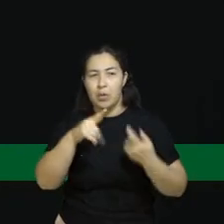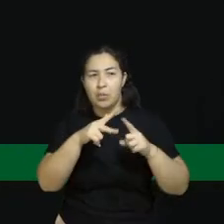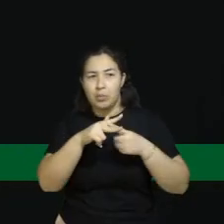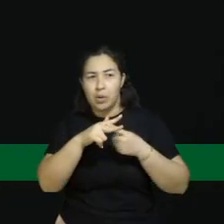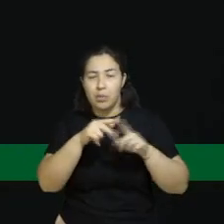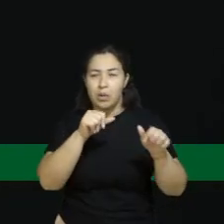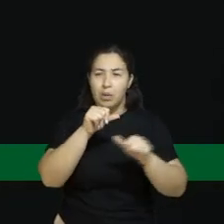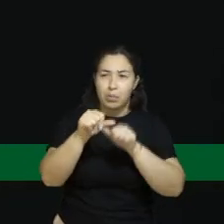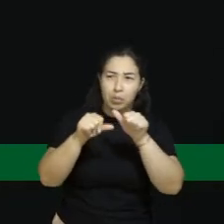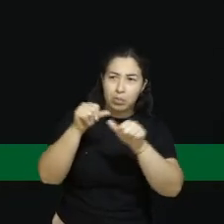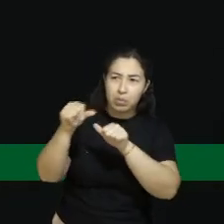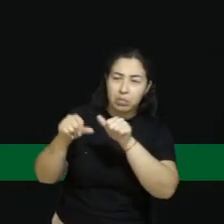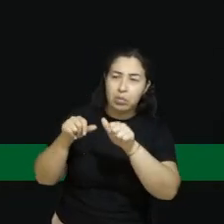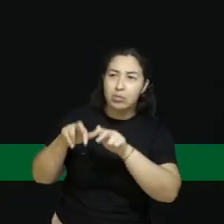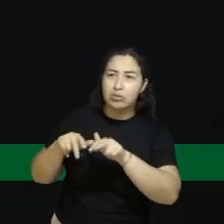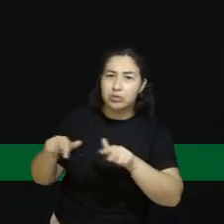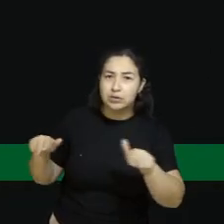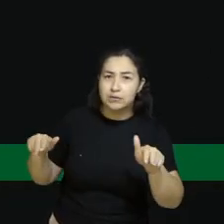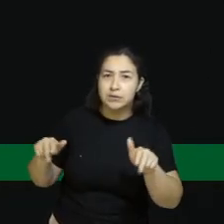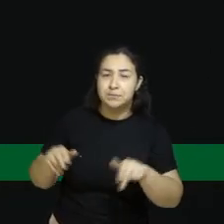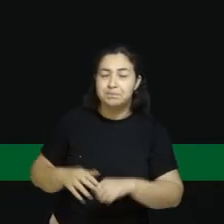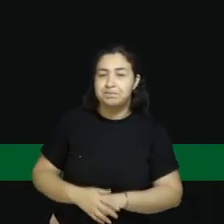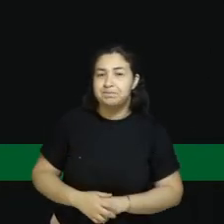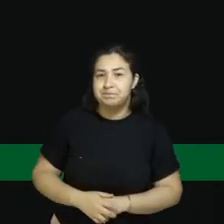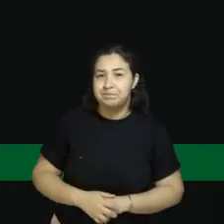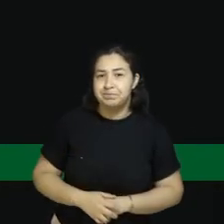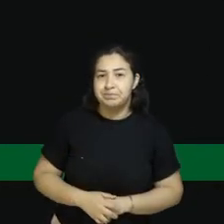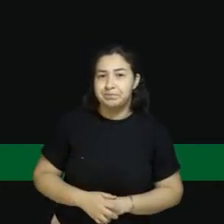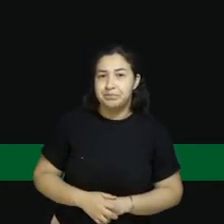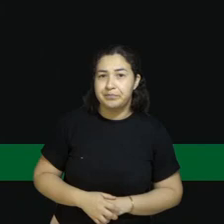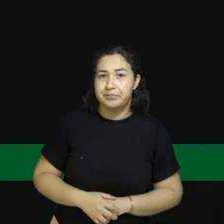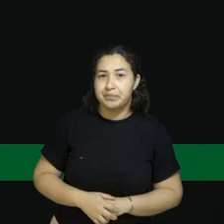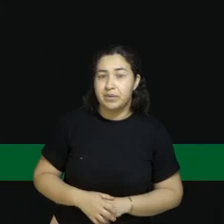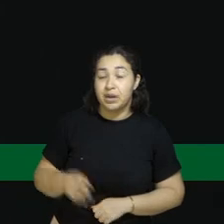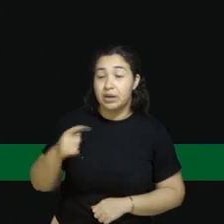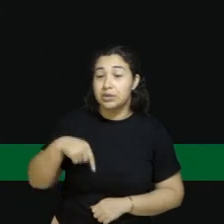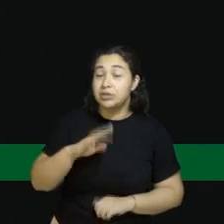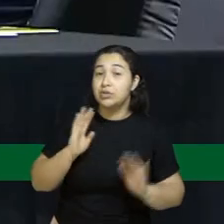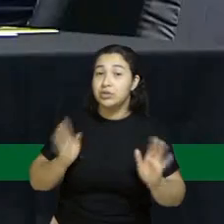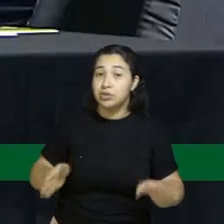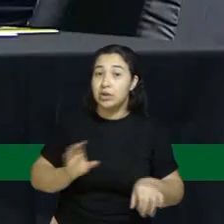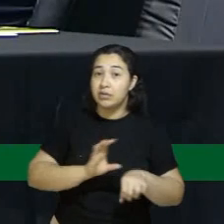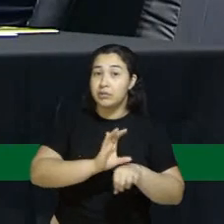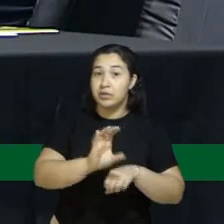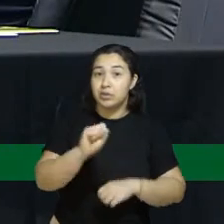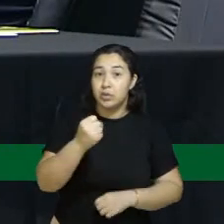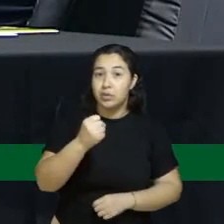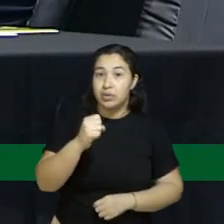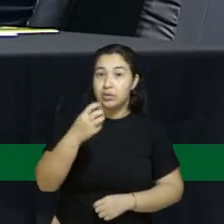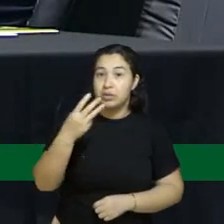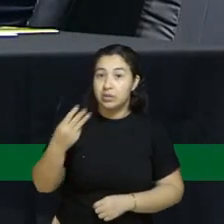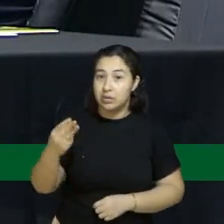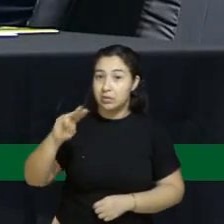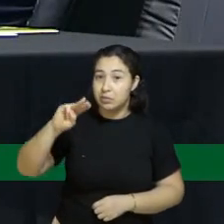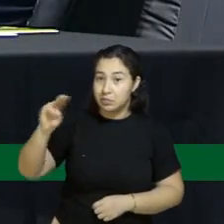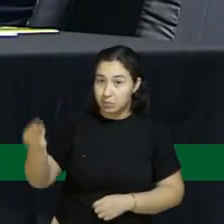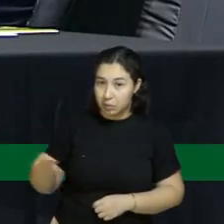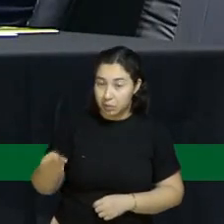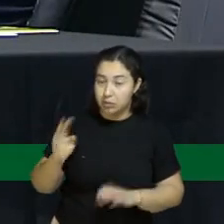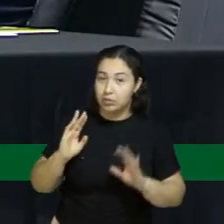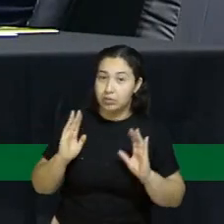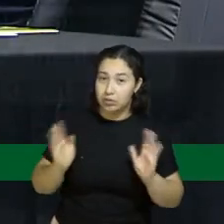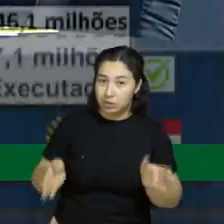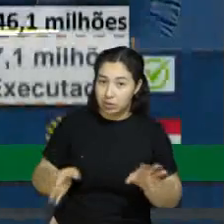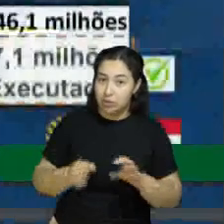Então, nós já, dos 105 milhões prometidos nesse segmento, nós já investimos 83 milhões executados, entregues. Na parte